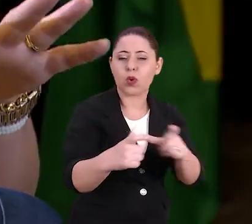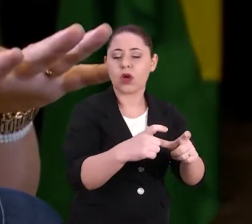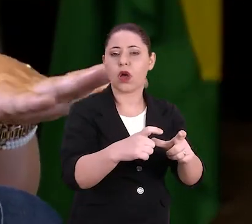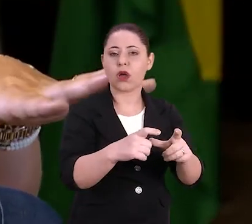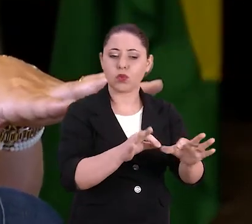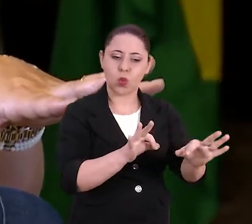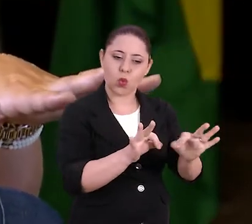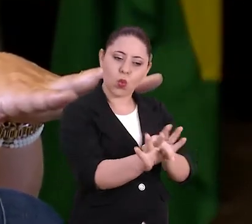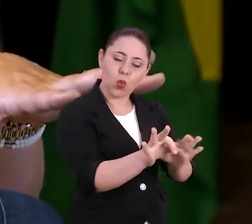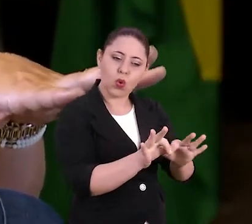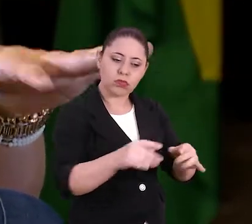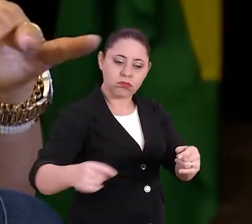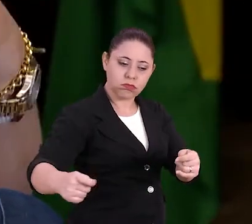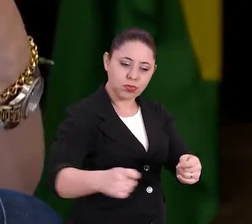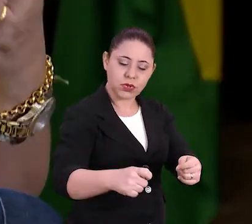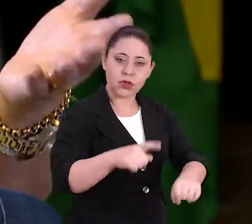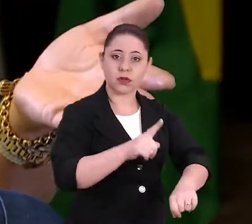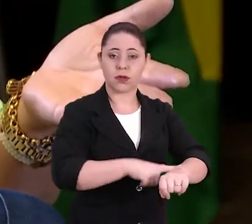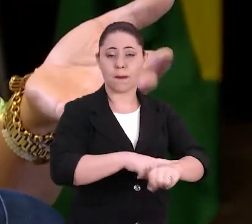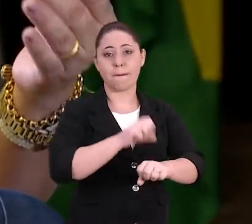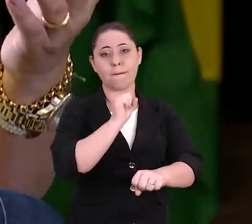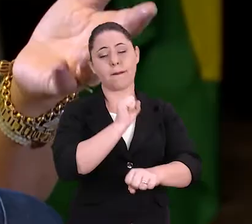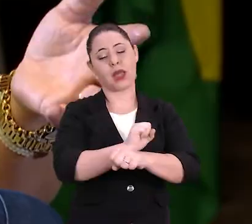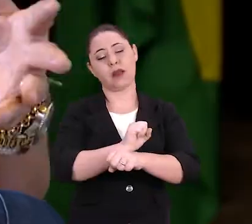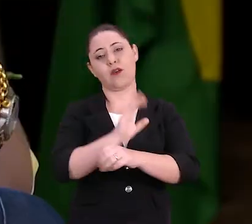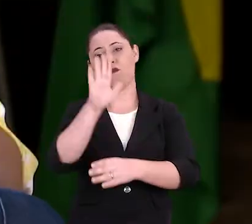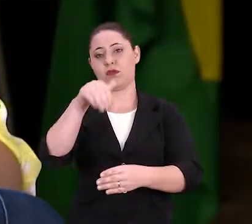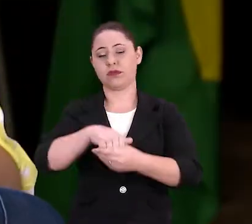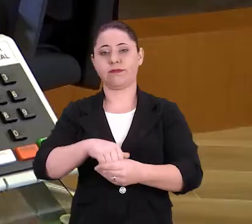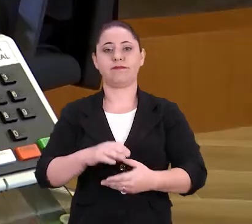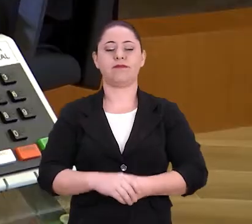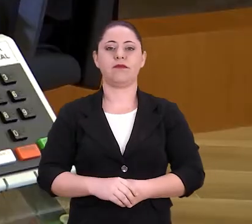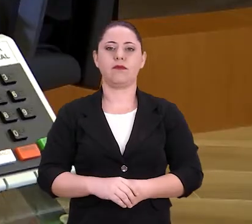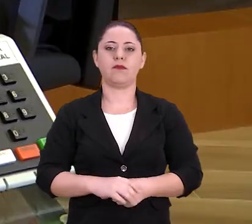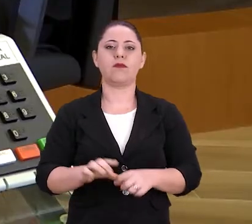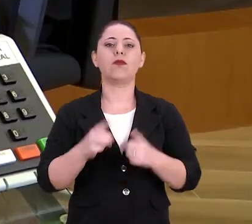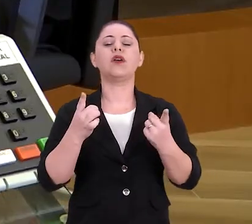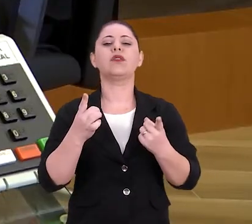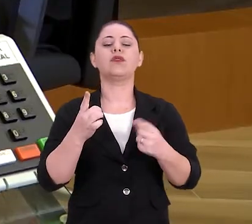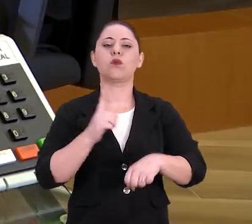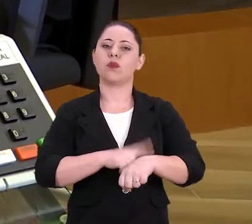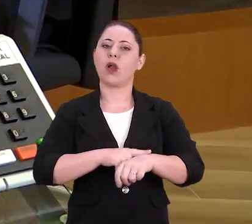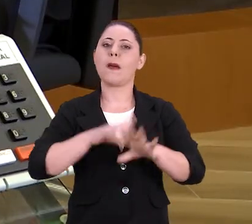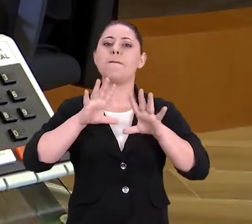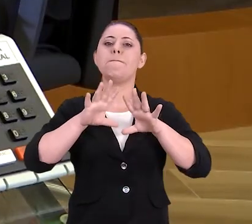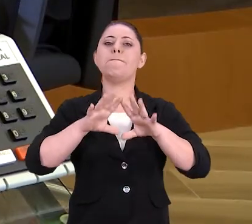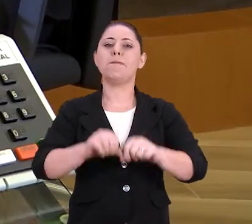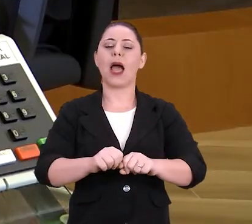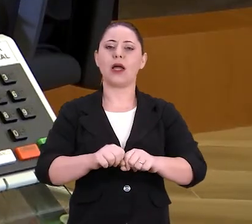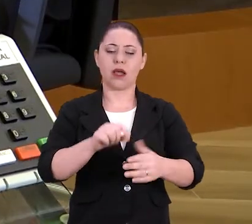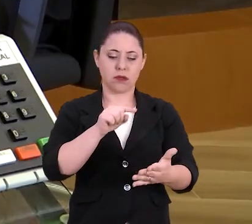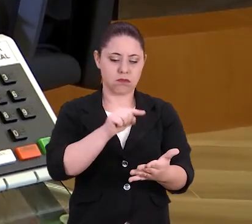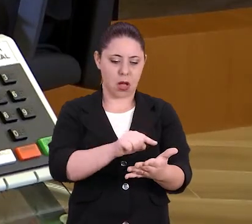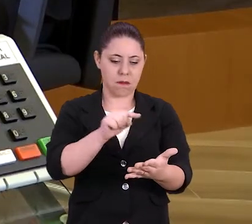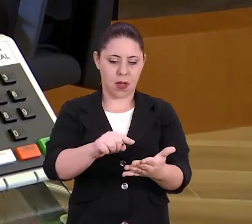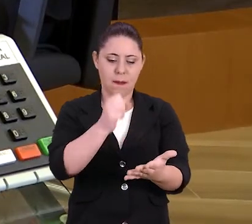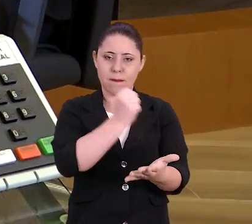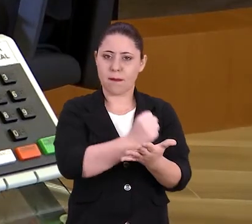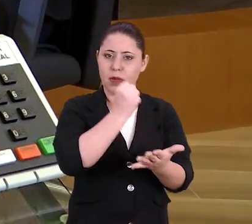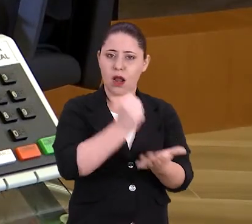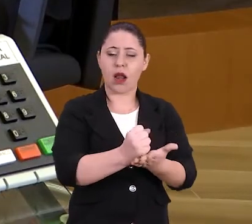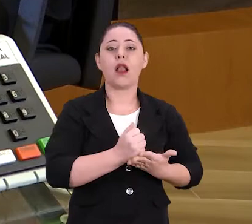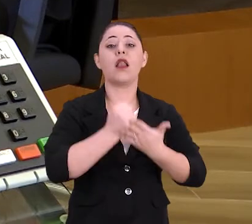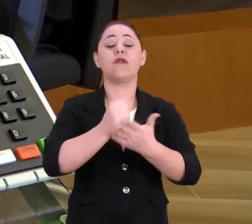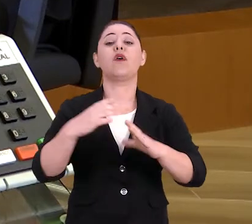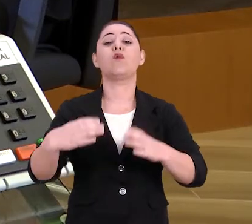para instalar a urna eletrônica e aguardar o momento do início da votação. Mas a partir do momento que eles pegam a urna no cartório